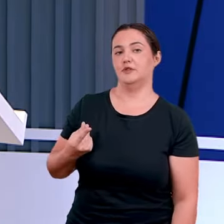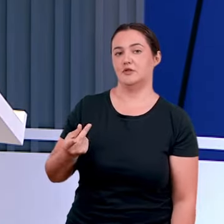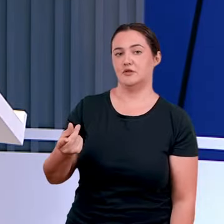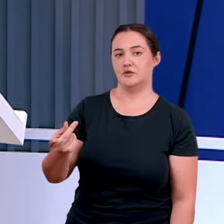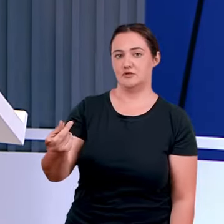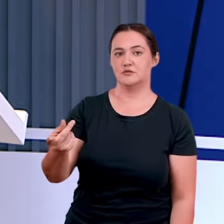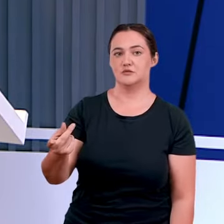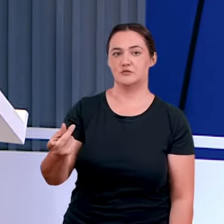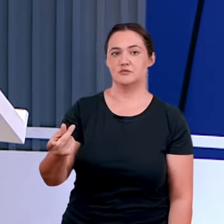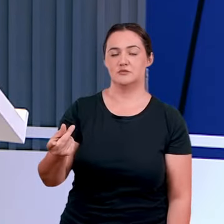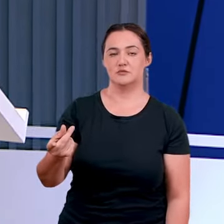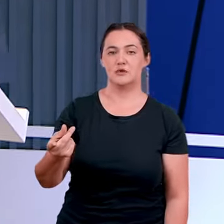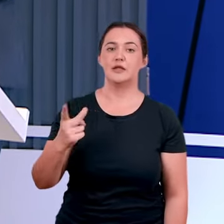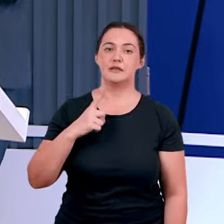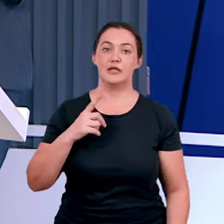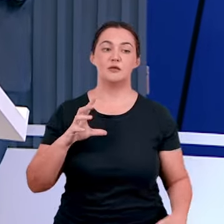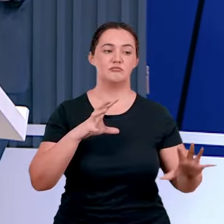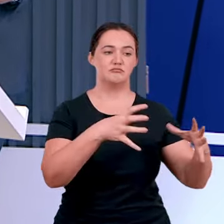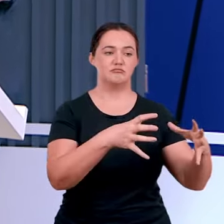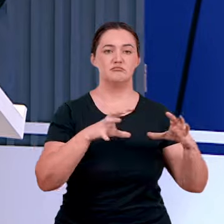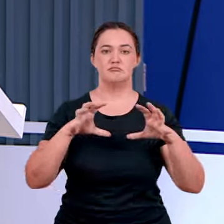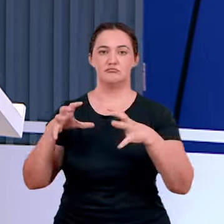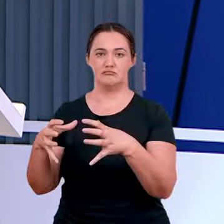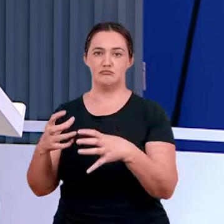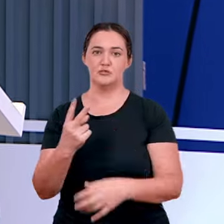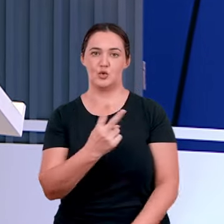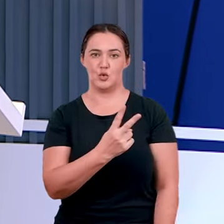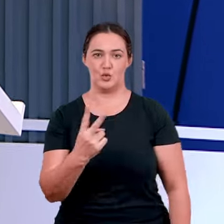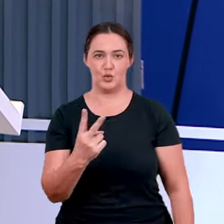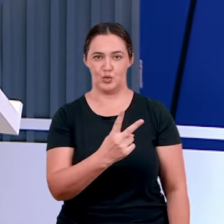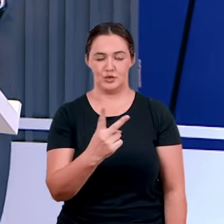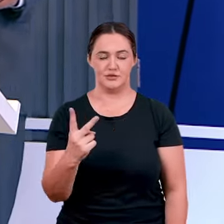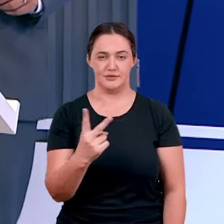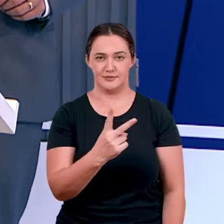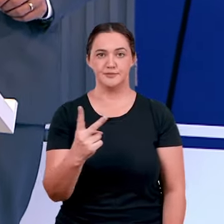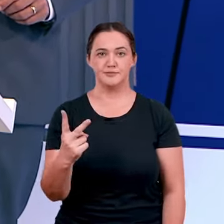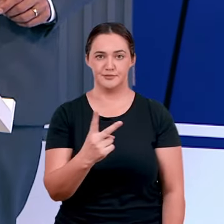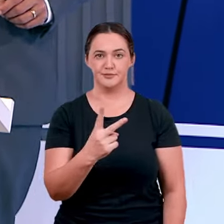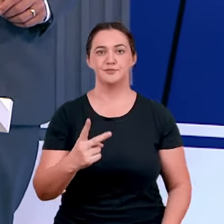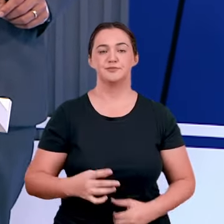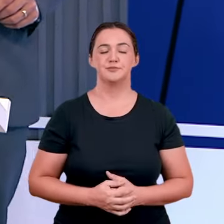Olha só, tem dois lados aqui da mesma moeda.